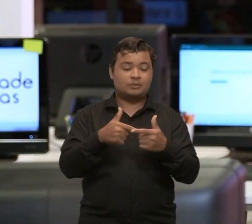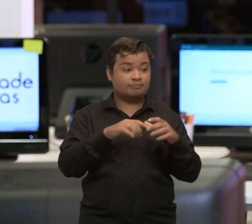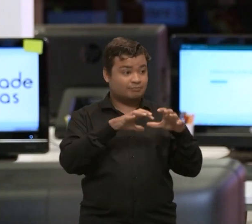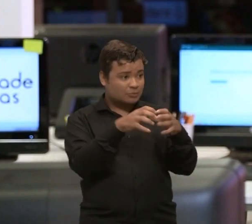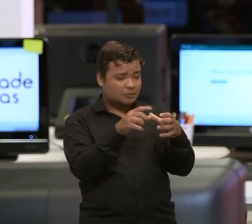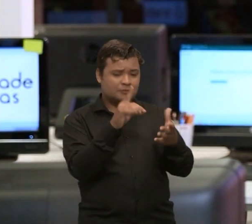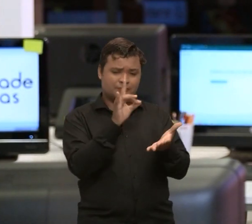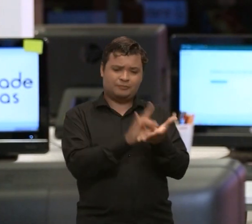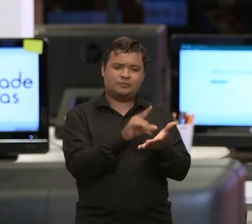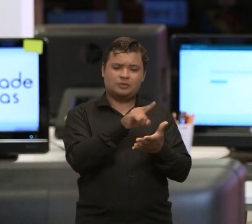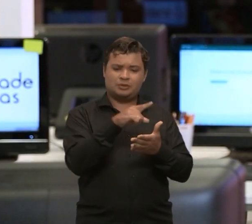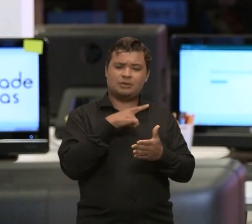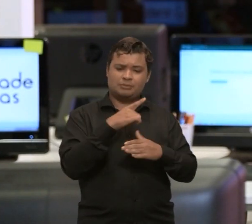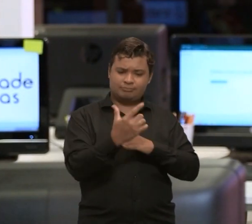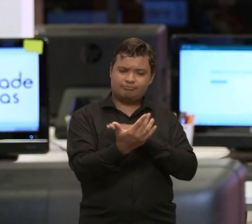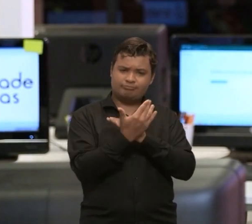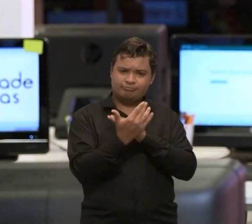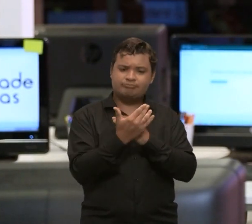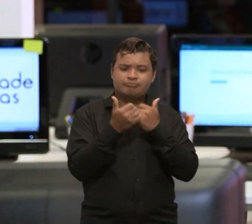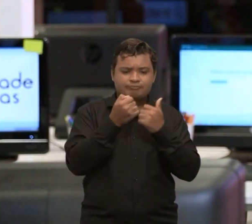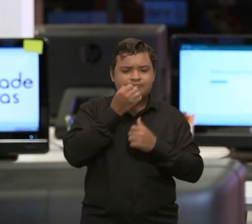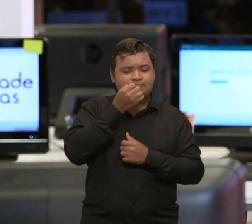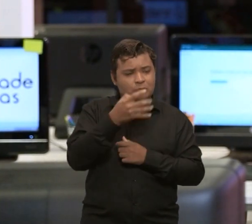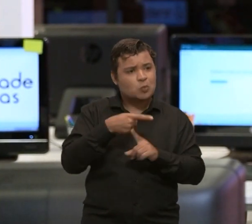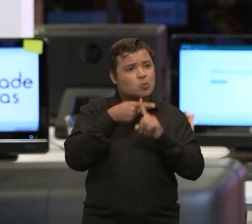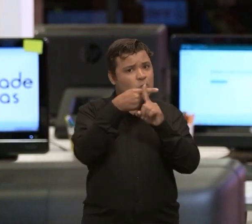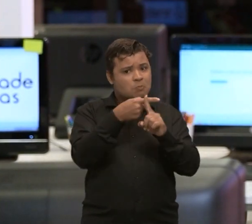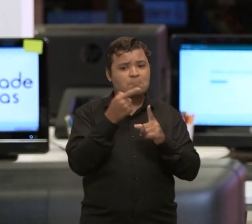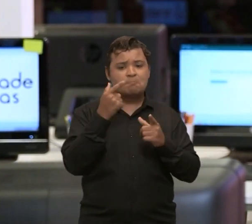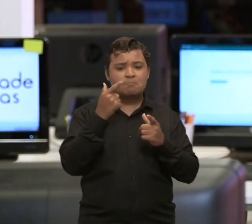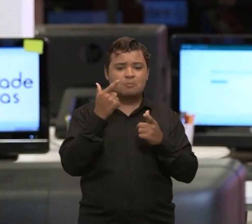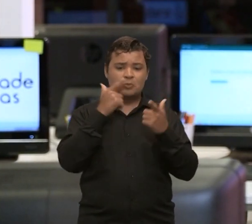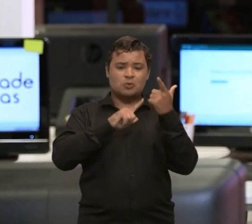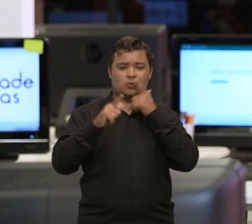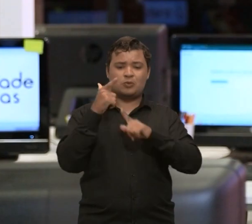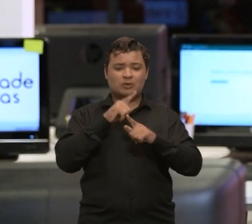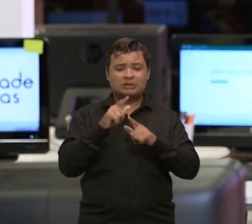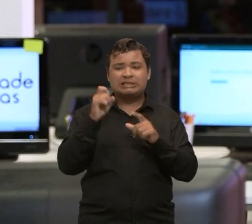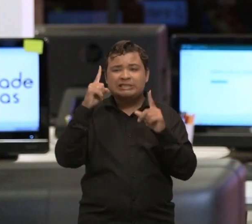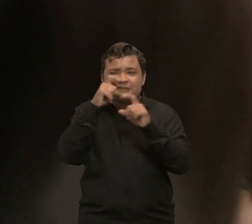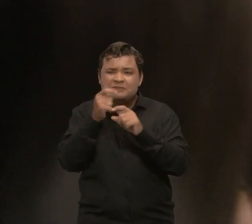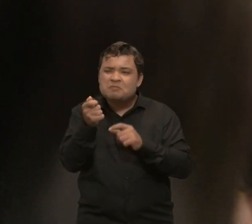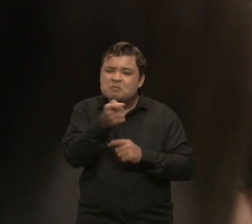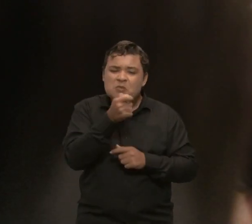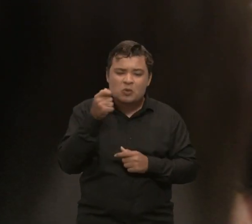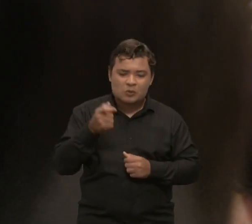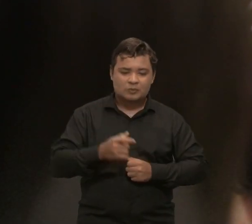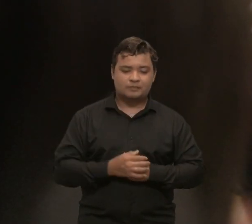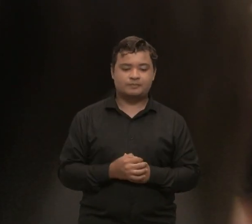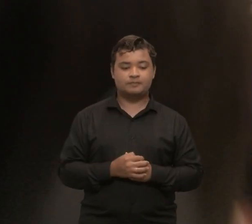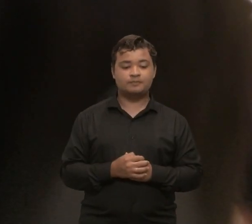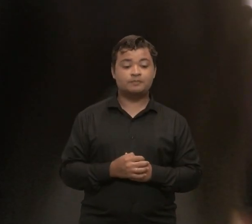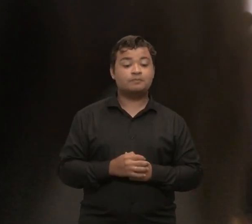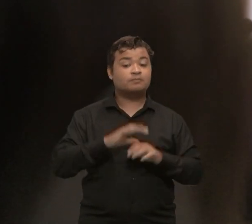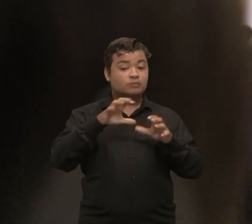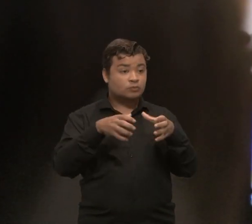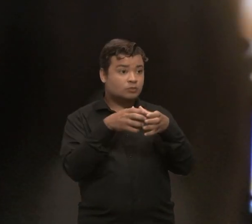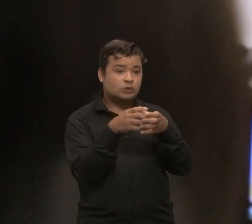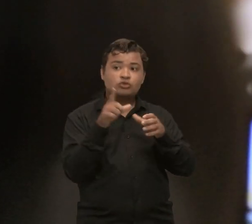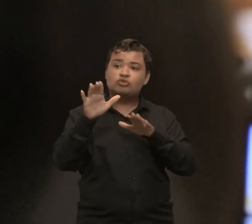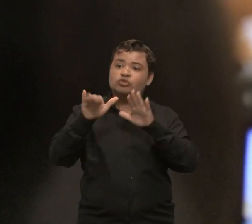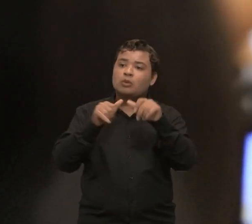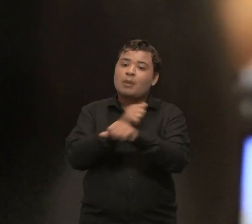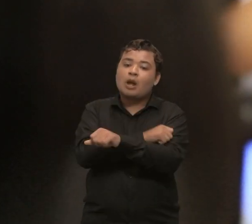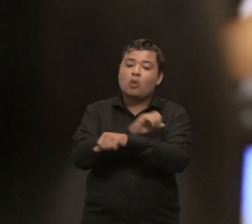colabora de uma forma muito legal e muito positiva, então são poucas as dificuldades. A equipe convocou alunos de